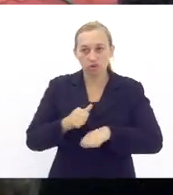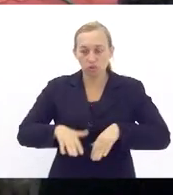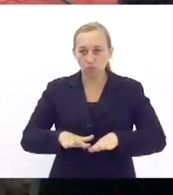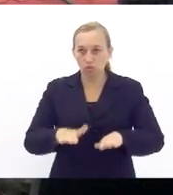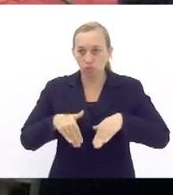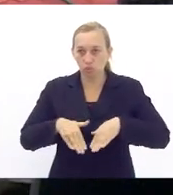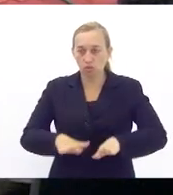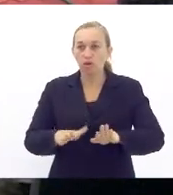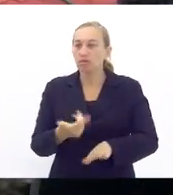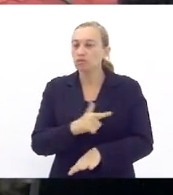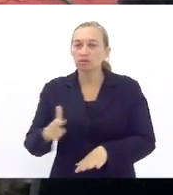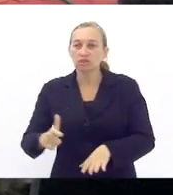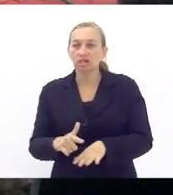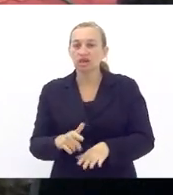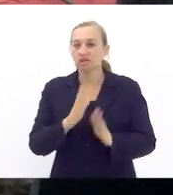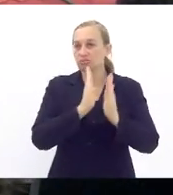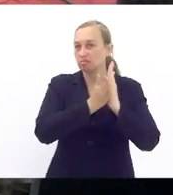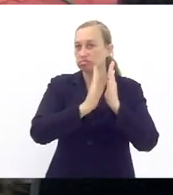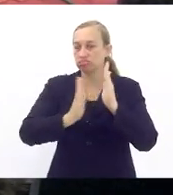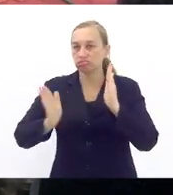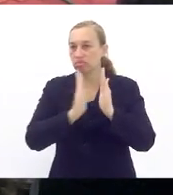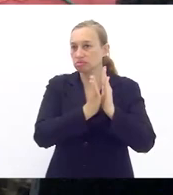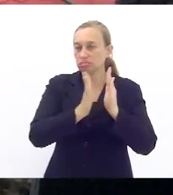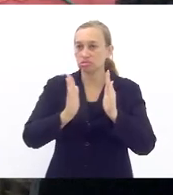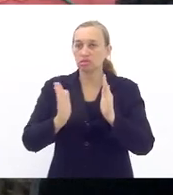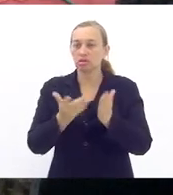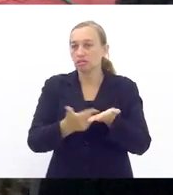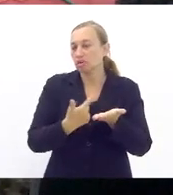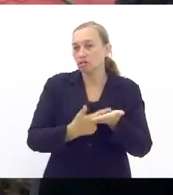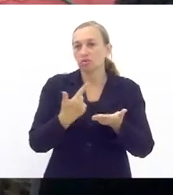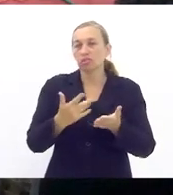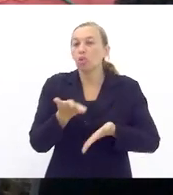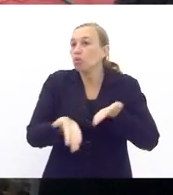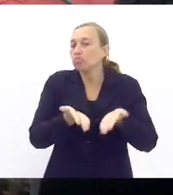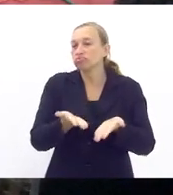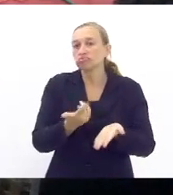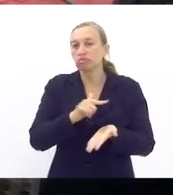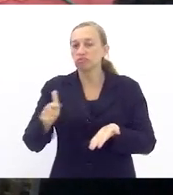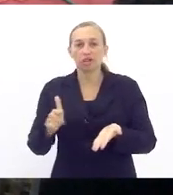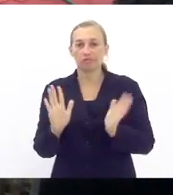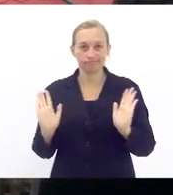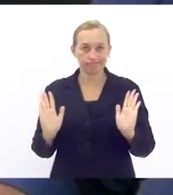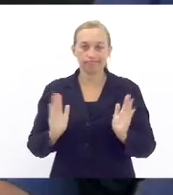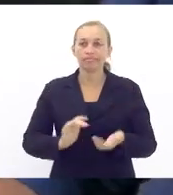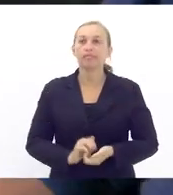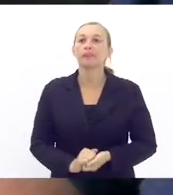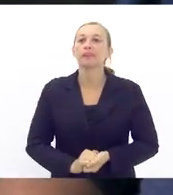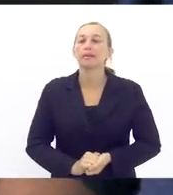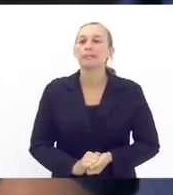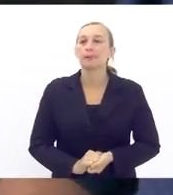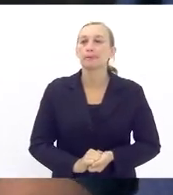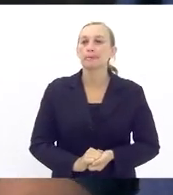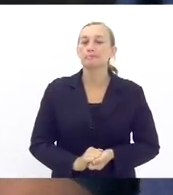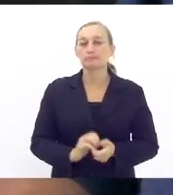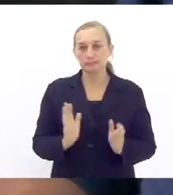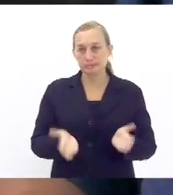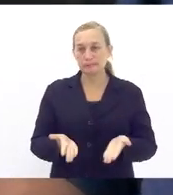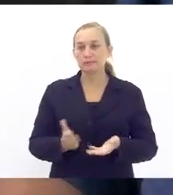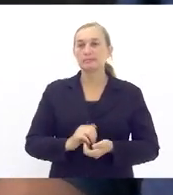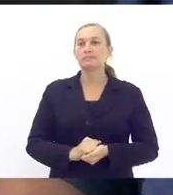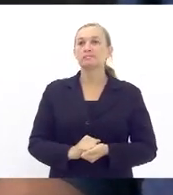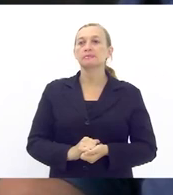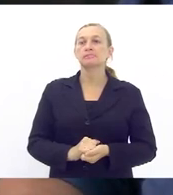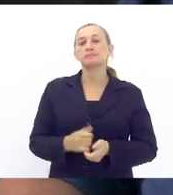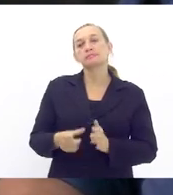a gente não tem bibliotecário uma pessoa que seja responsável pela biblioteca porque a gente não tem biblioteca hoje funcionando